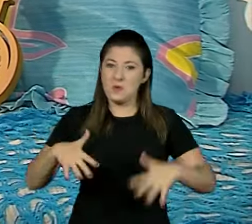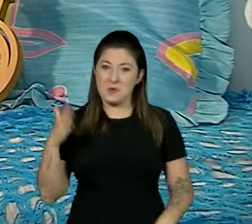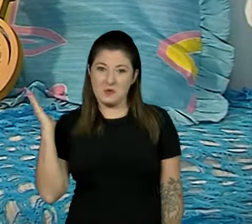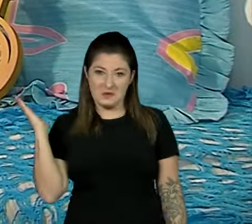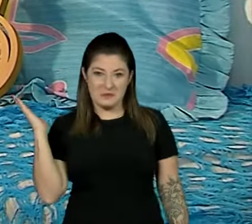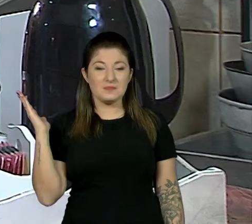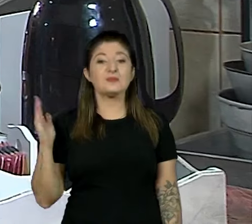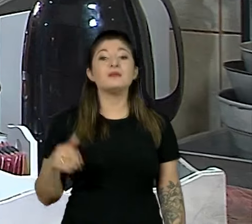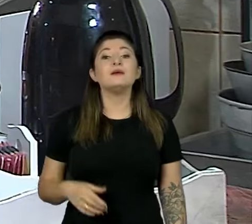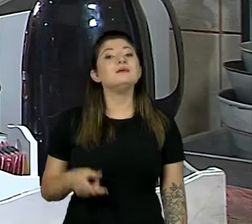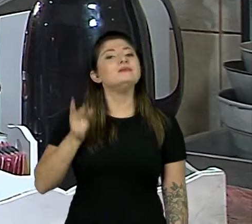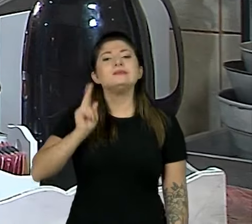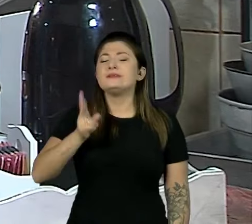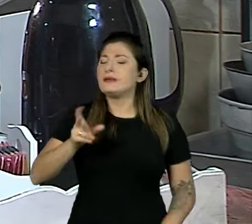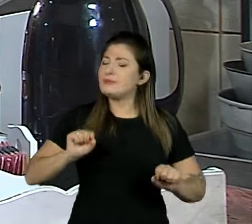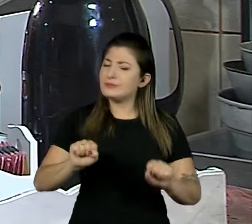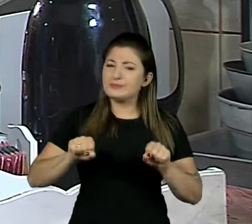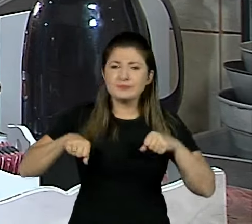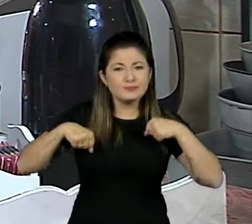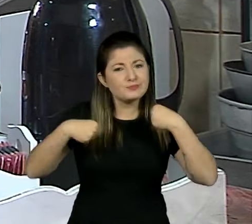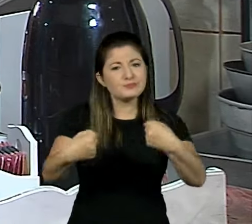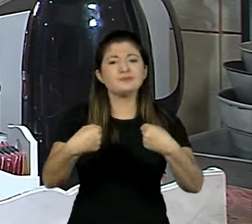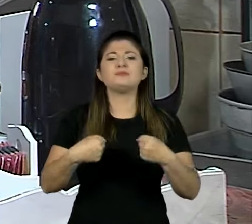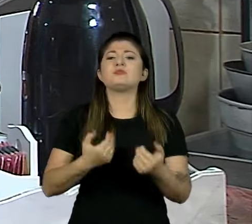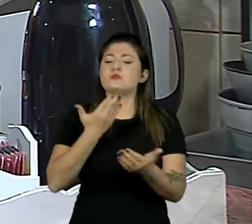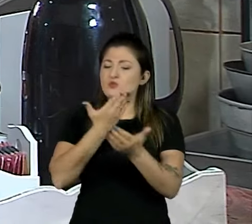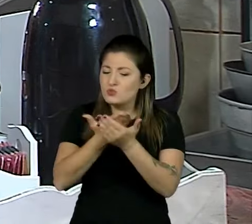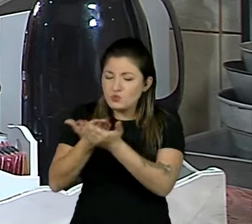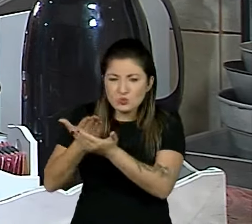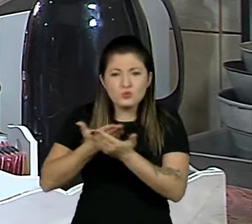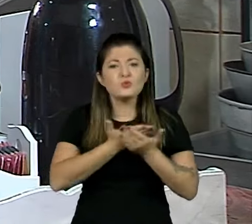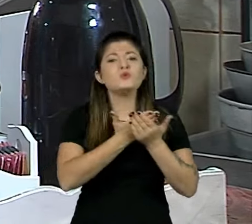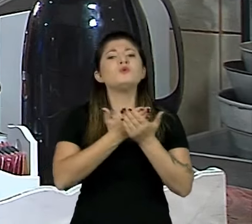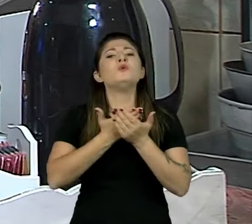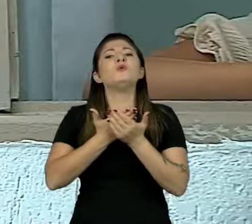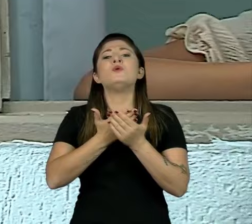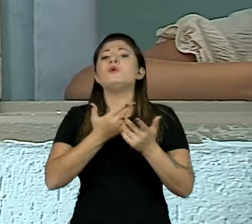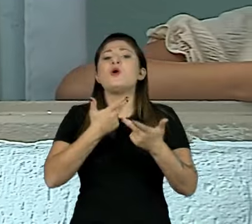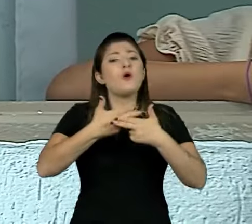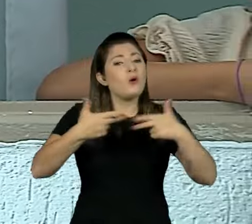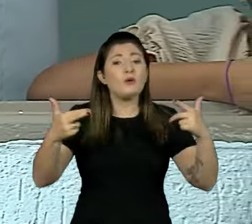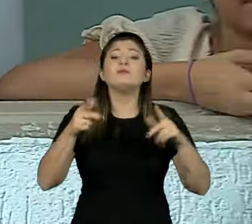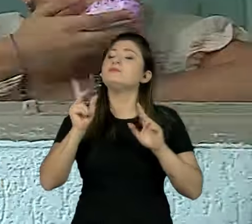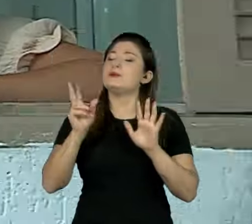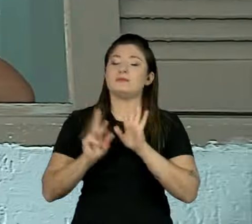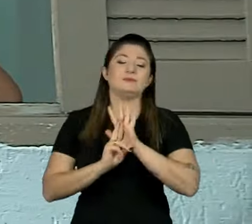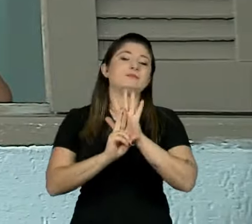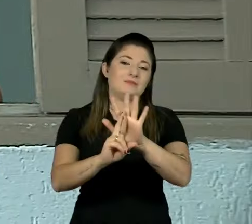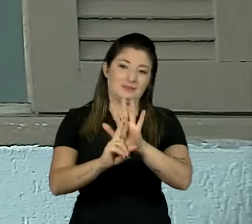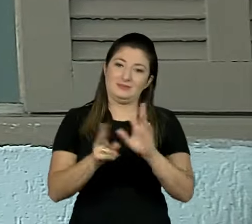era bem empenhada a tudo que ia fazer. Ela sempre estava na frente, tomando a frente de tudo.